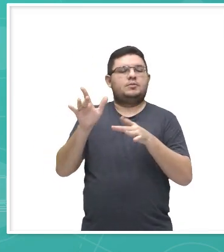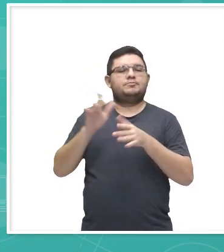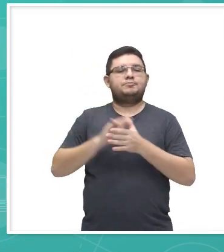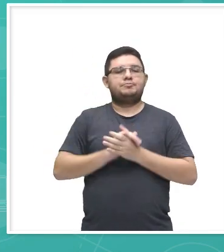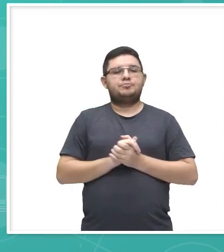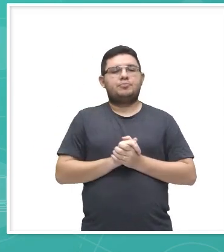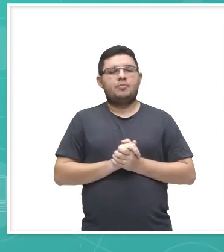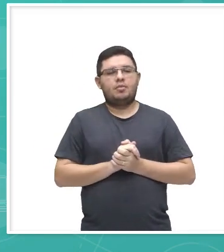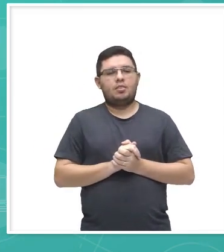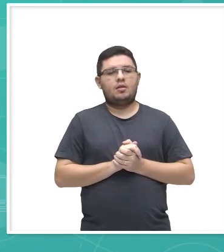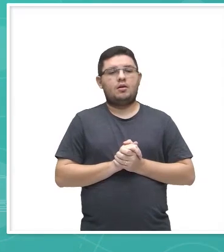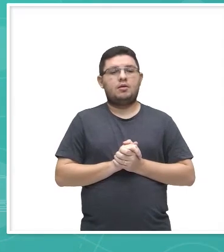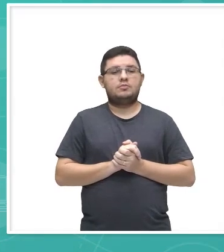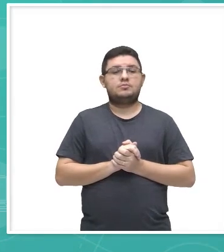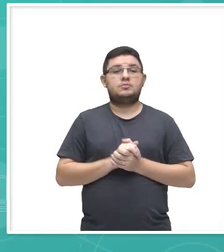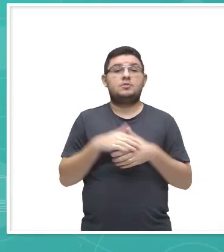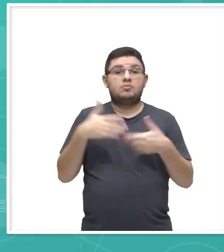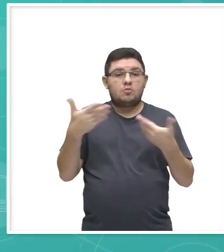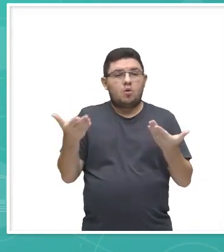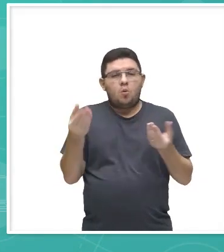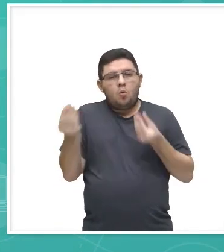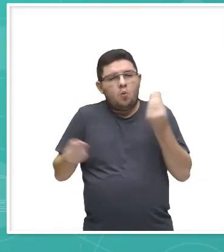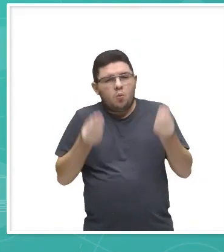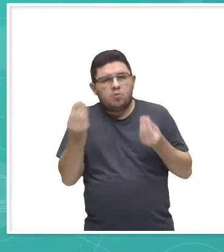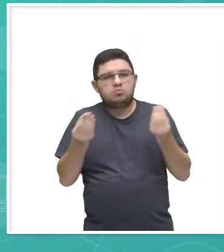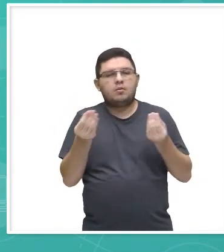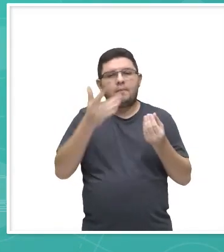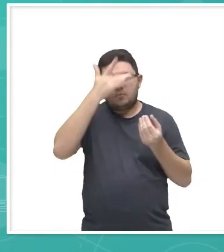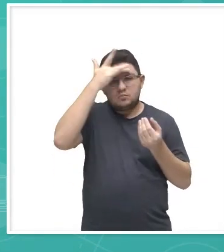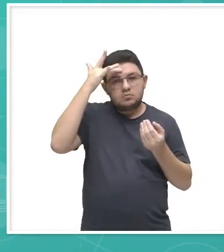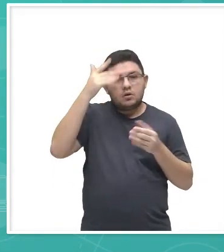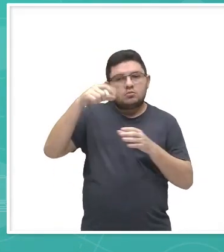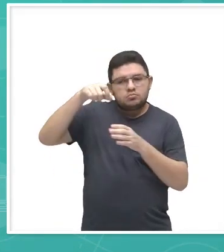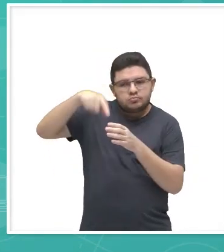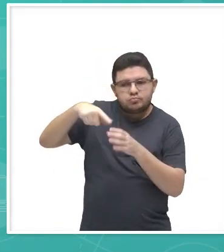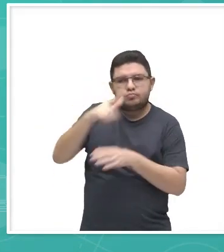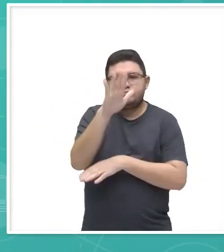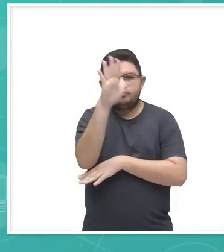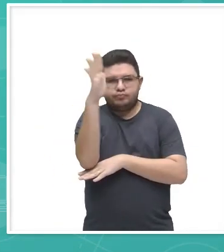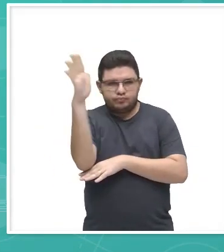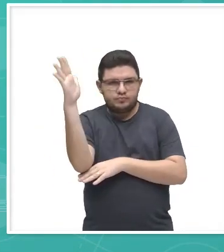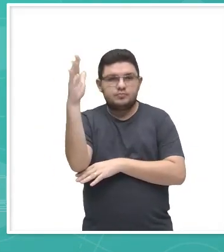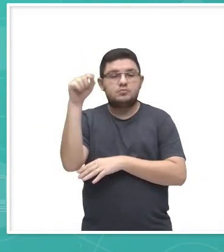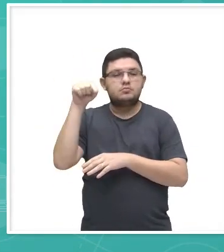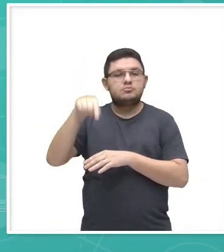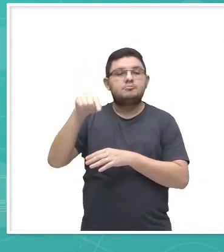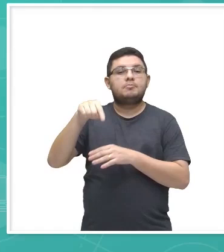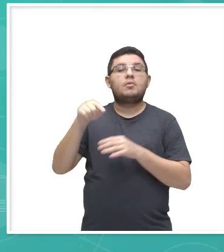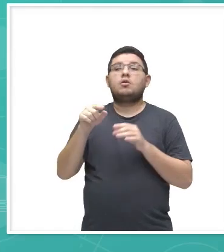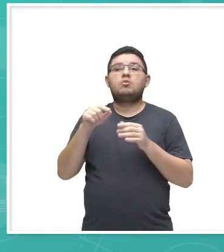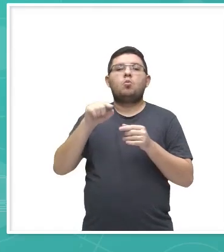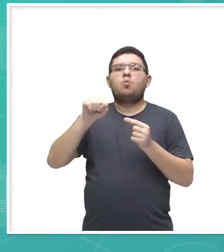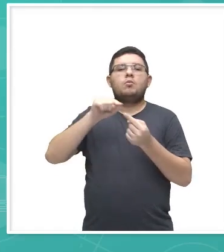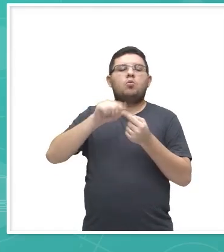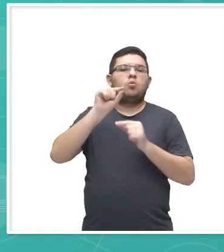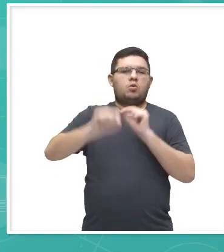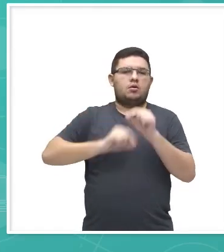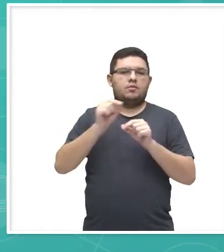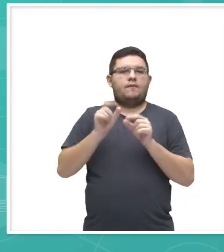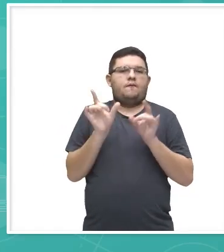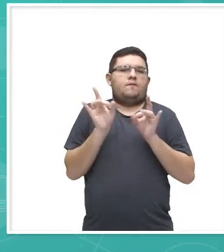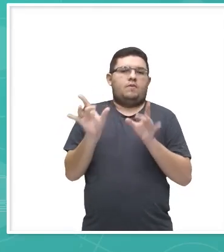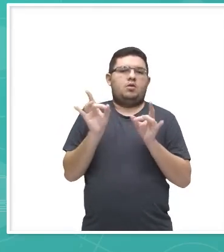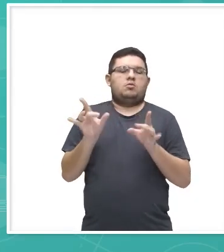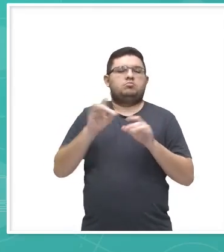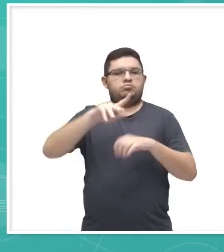vai cultivar ali aqueles itens, né? A soja ou a cana-de-açúcar, e aí ele vai comercializar aí com